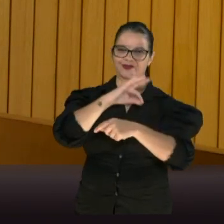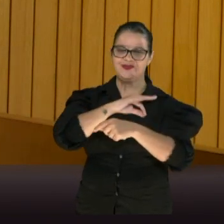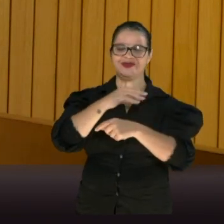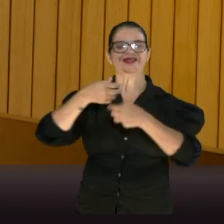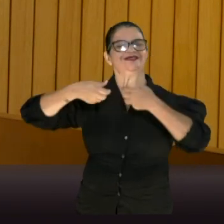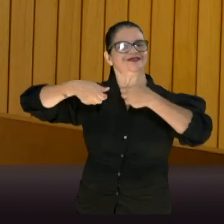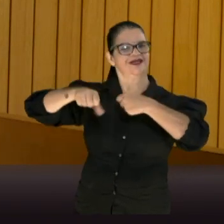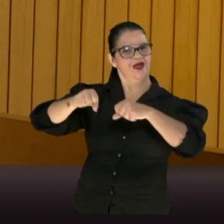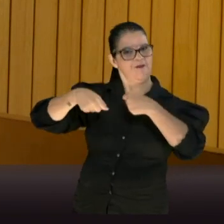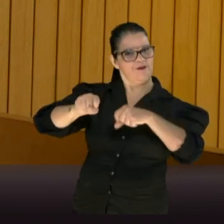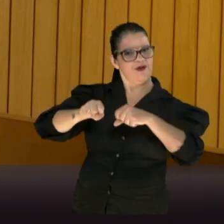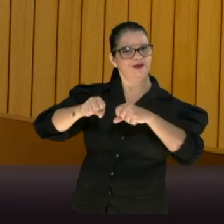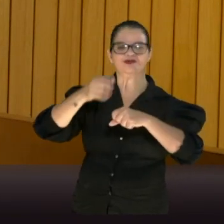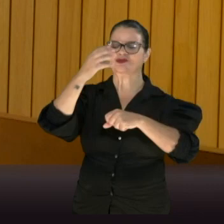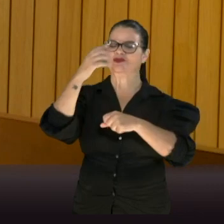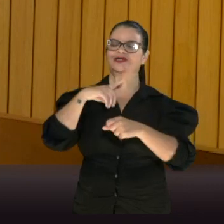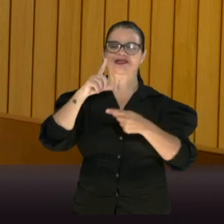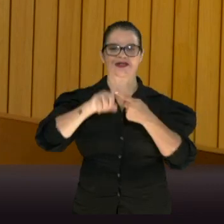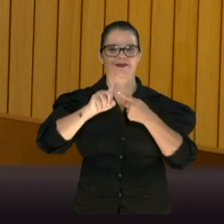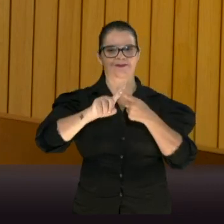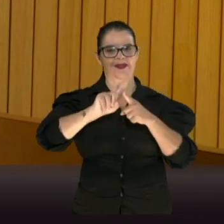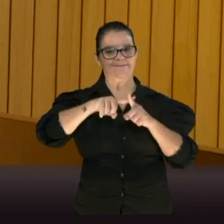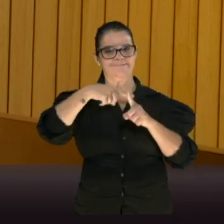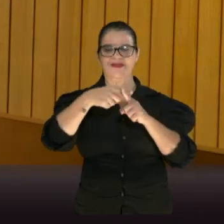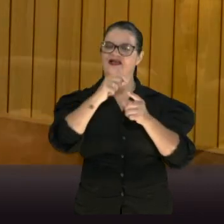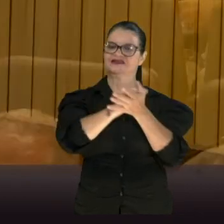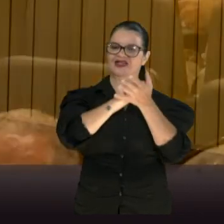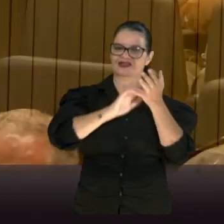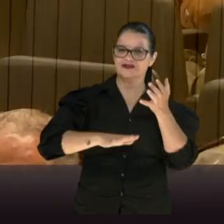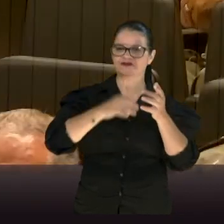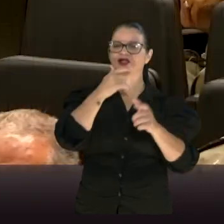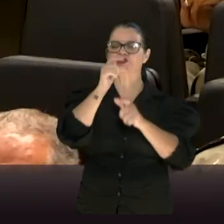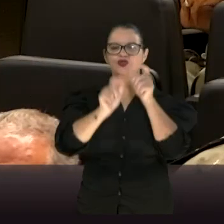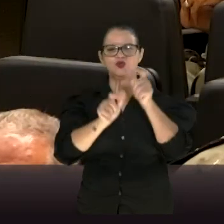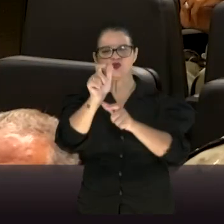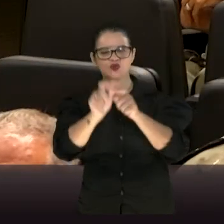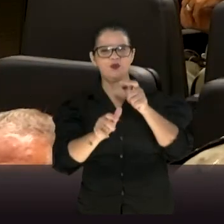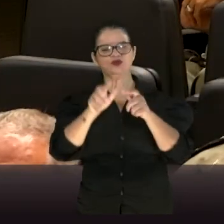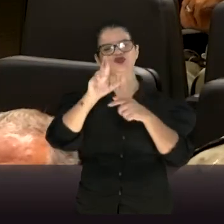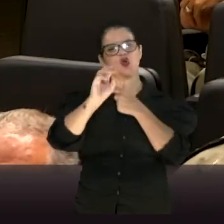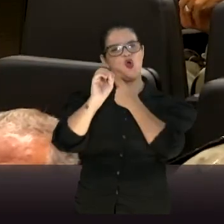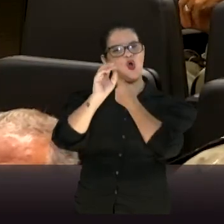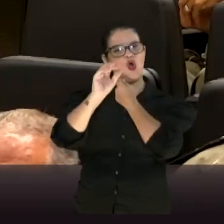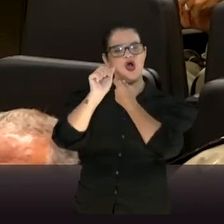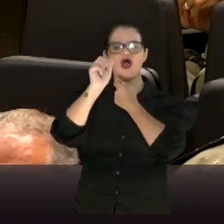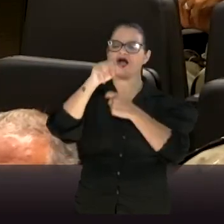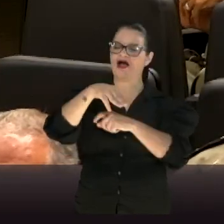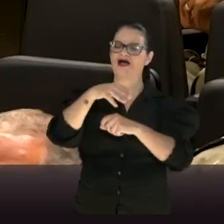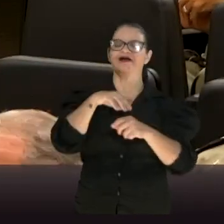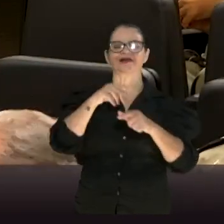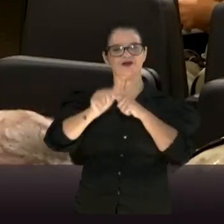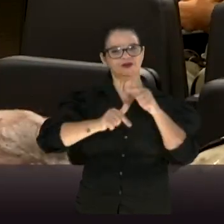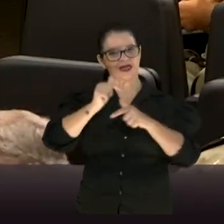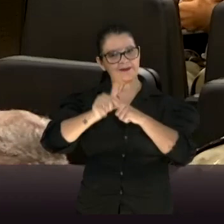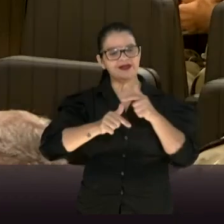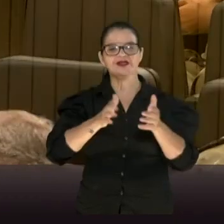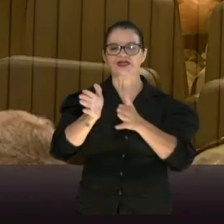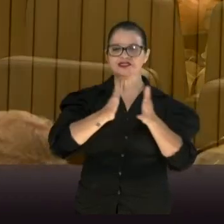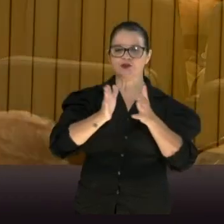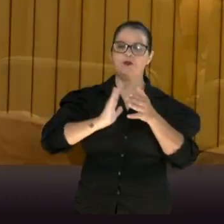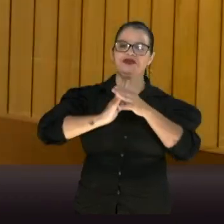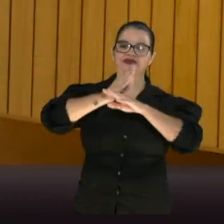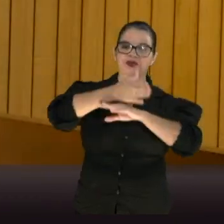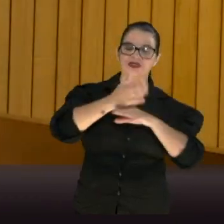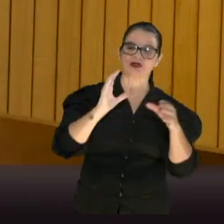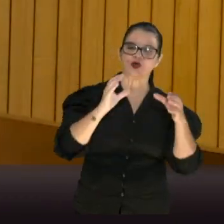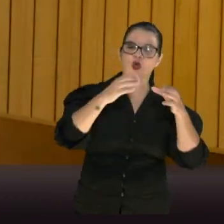moto, né? Mas a atividade, né, dos homens da Rocan, daqueles que estão trabalhando nesse exato momento, entrando numa